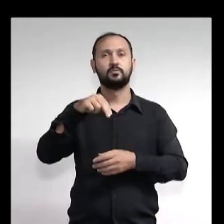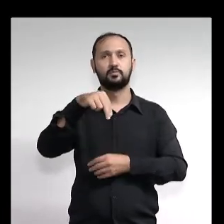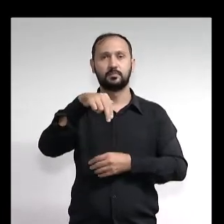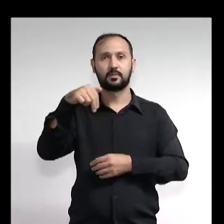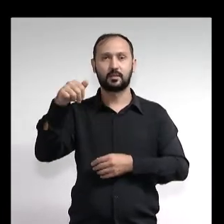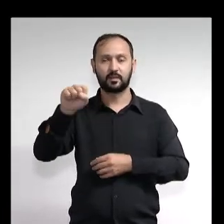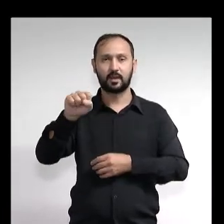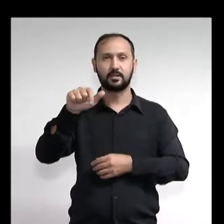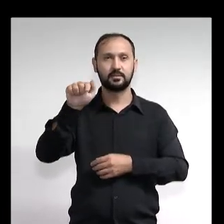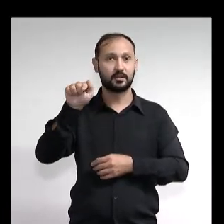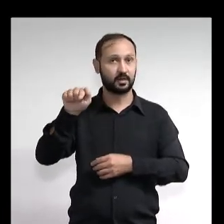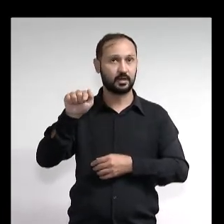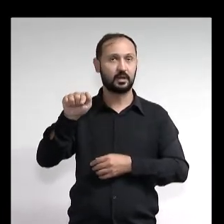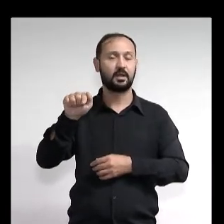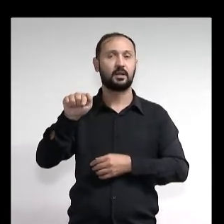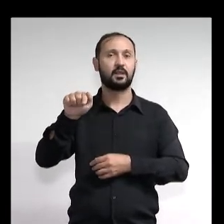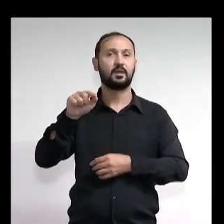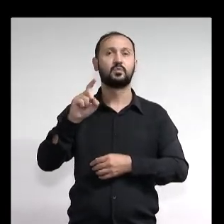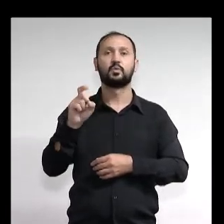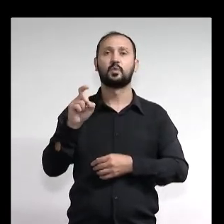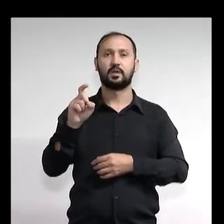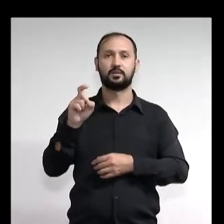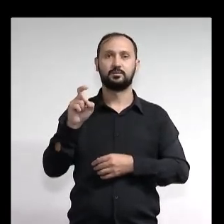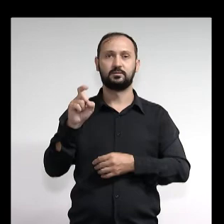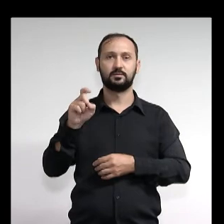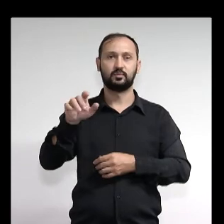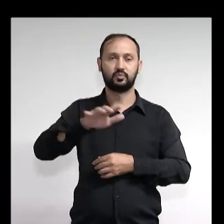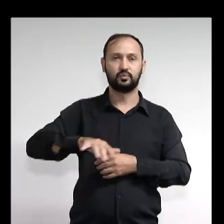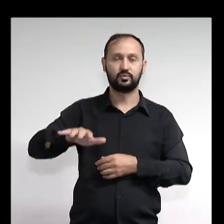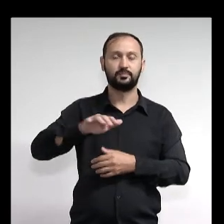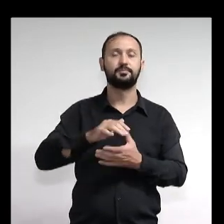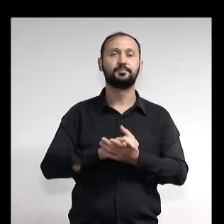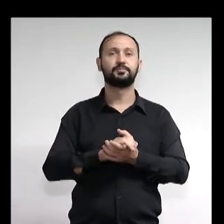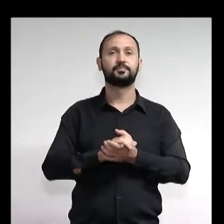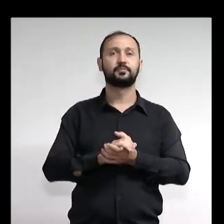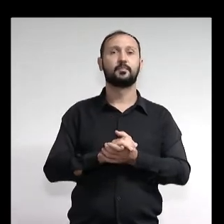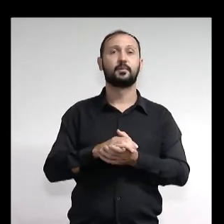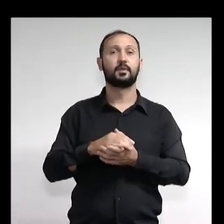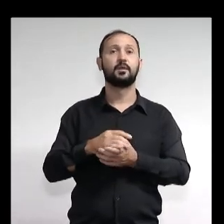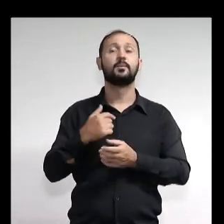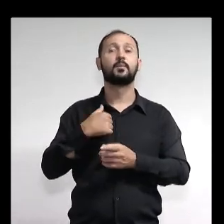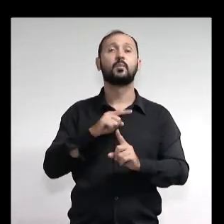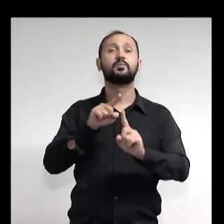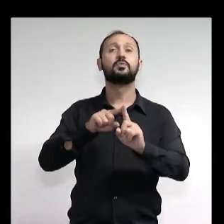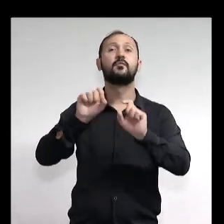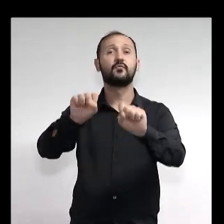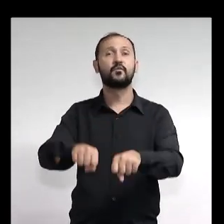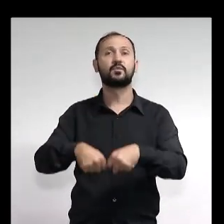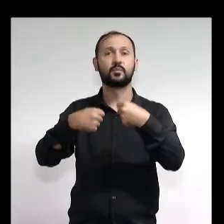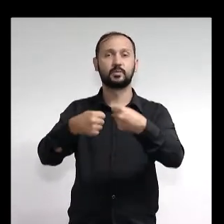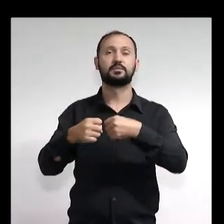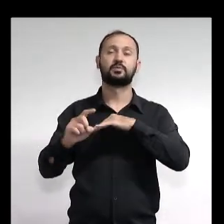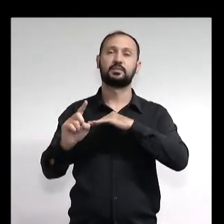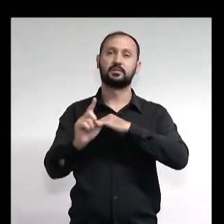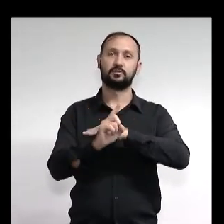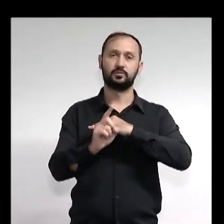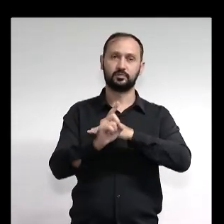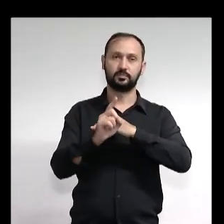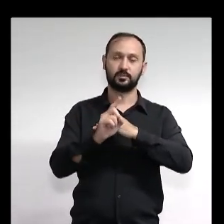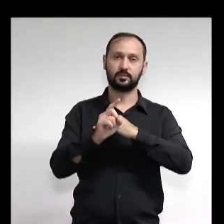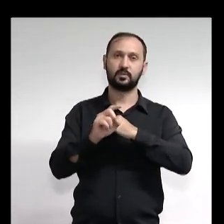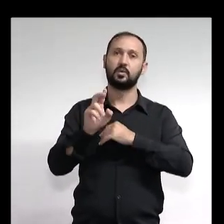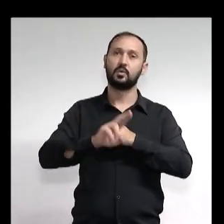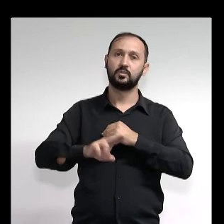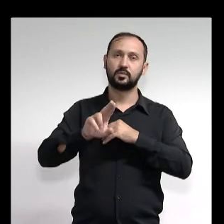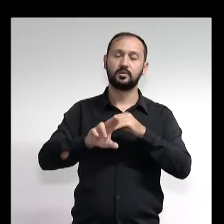um NAS em Dourados, que atende a cidade de Dourados, e o nosso objetivo é fortalecer o